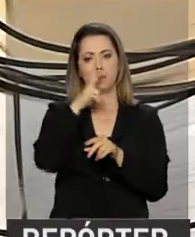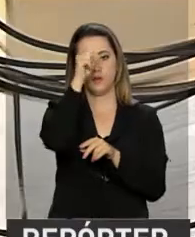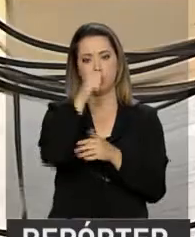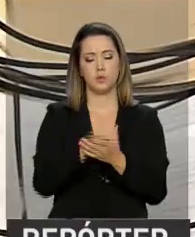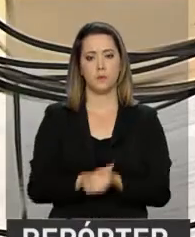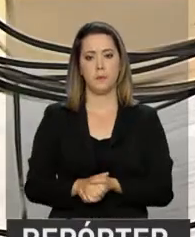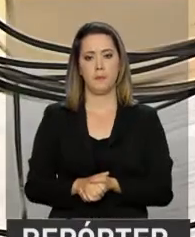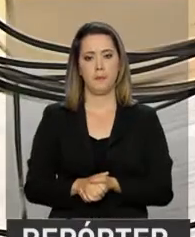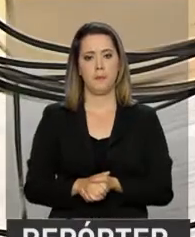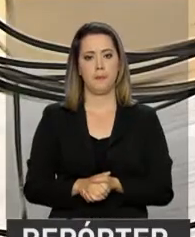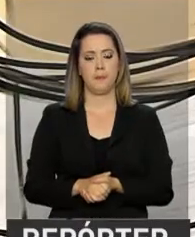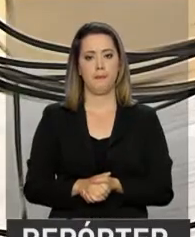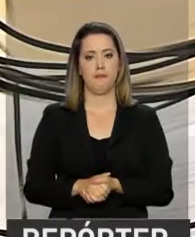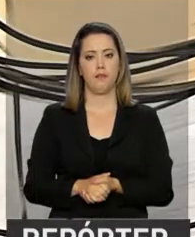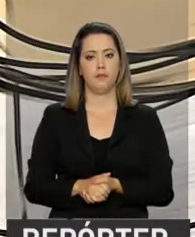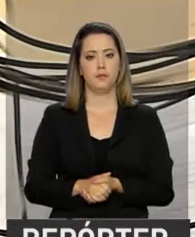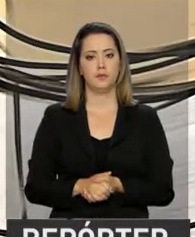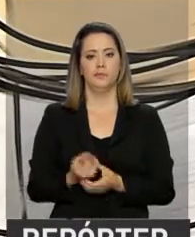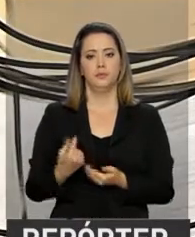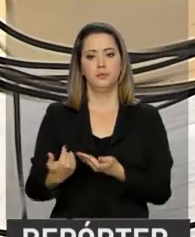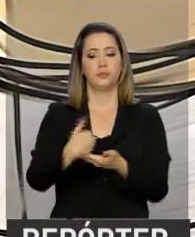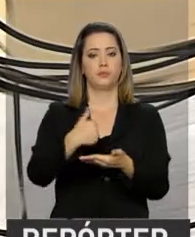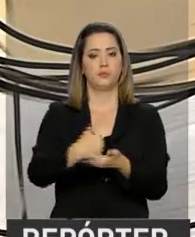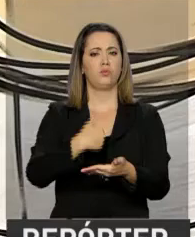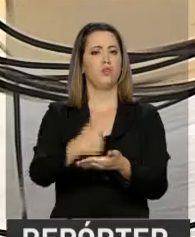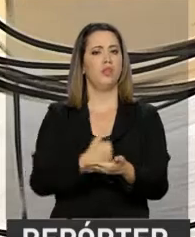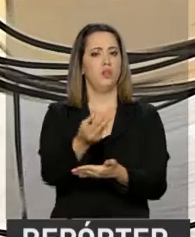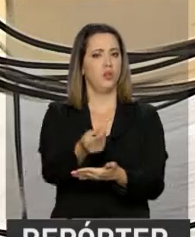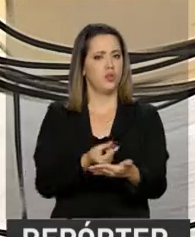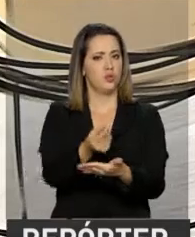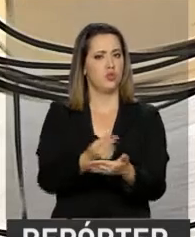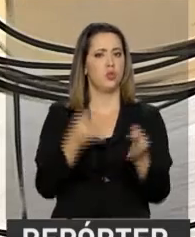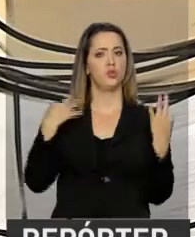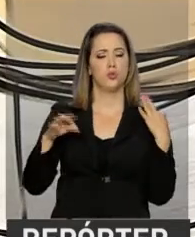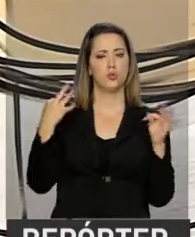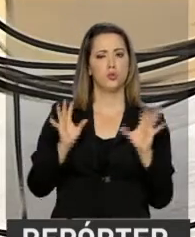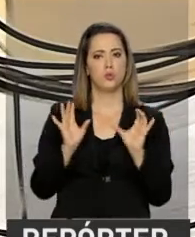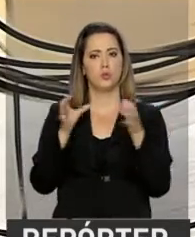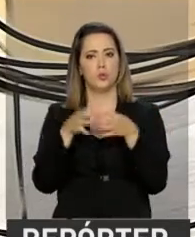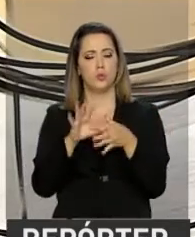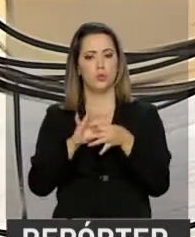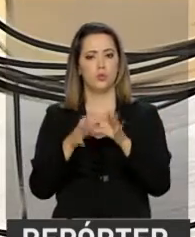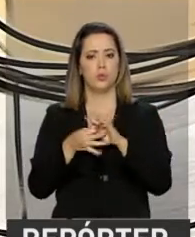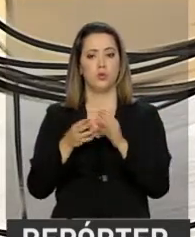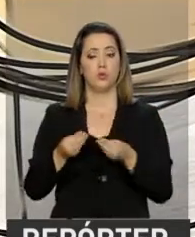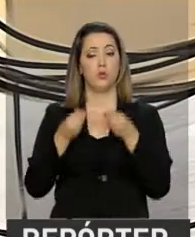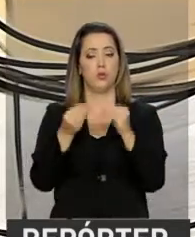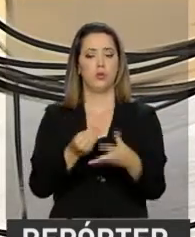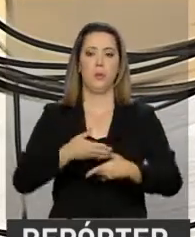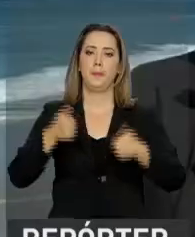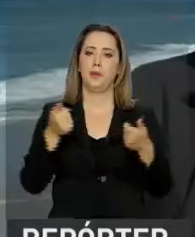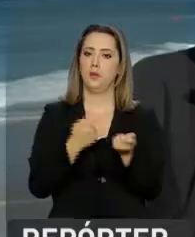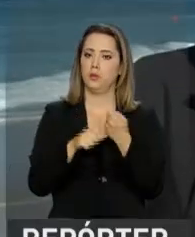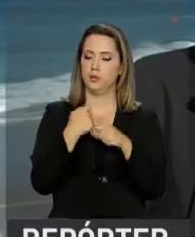com algum cidade república por todos os turistas e do comitê olímpico os investimentos de um fôlego adicional à cidade